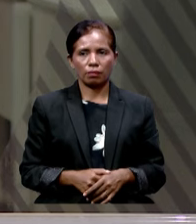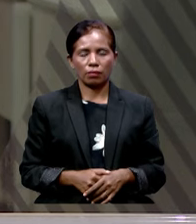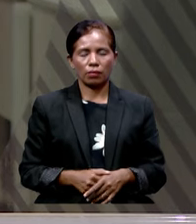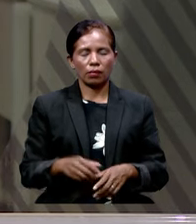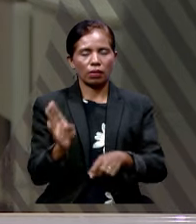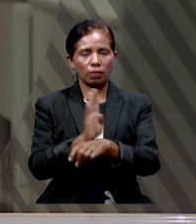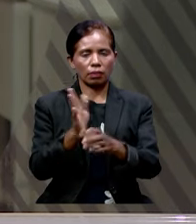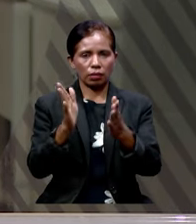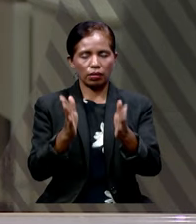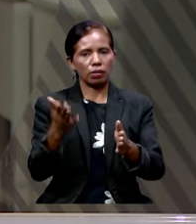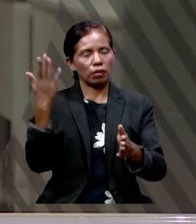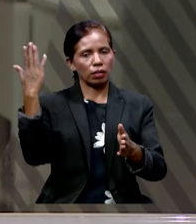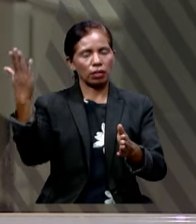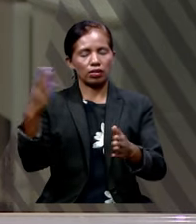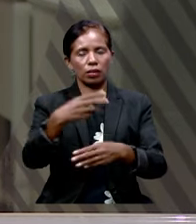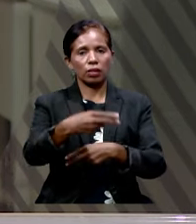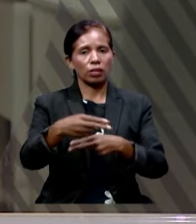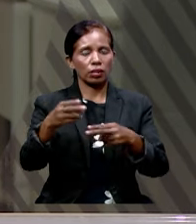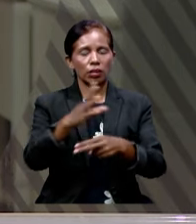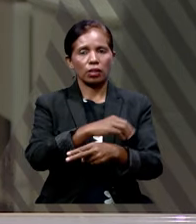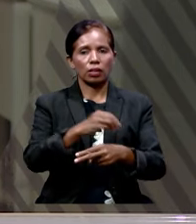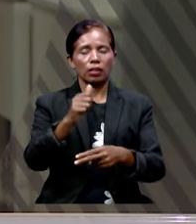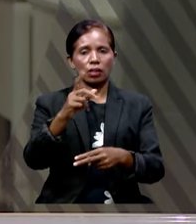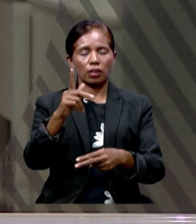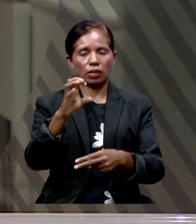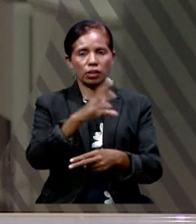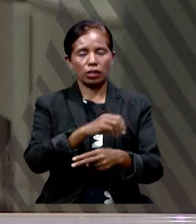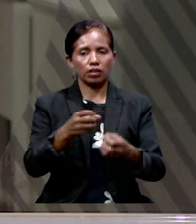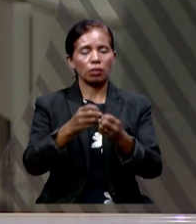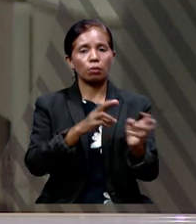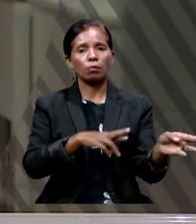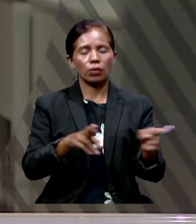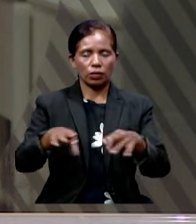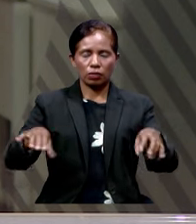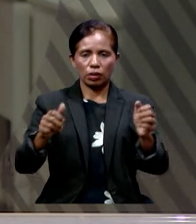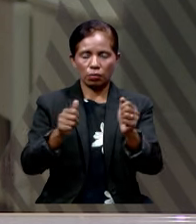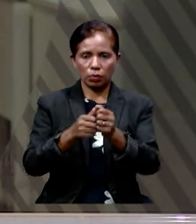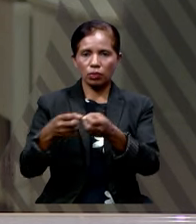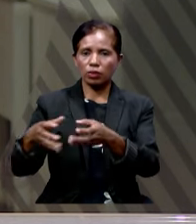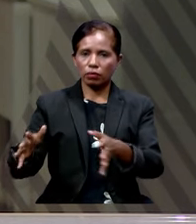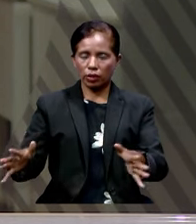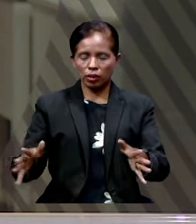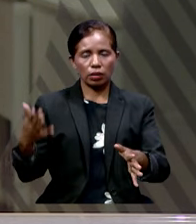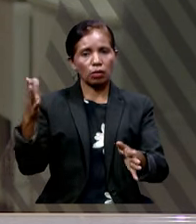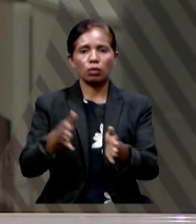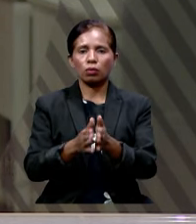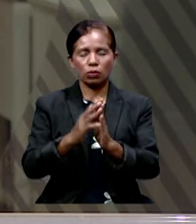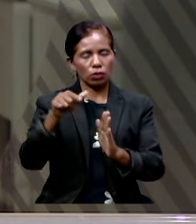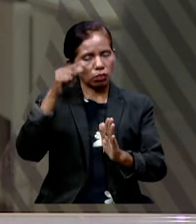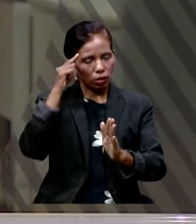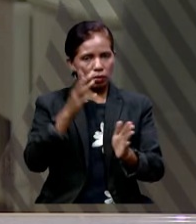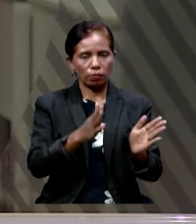Negosiante sira ia area kadir hung, pronto coopera hodi ha mamuk fating refere, no husu governo atu prepara kondisaun.